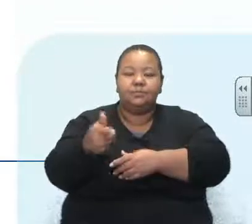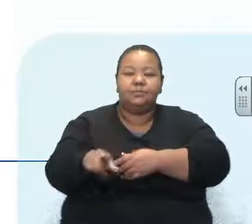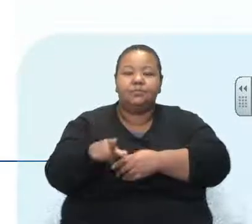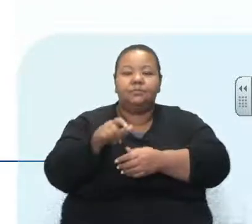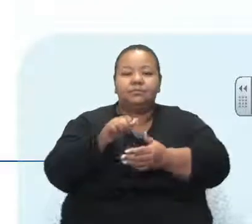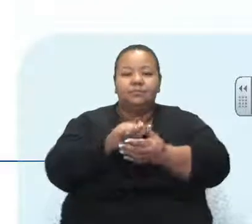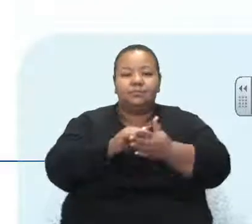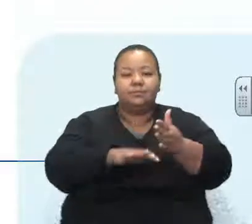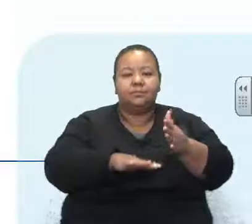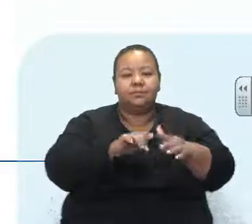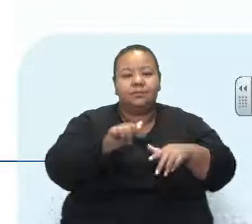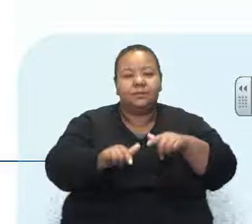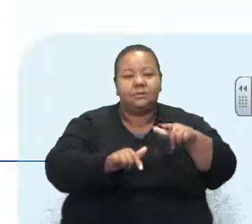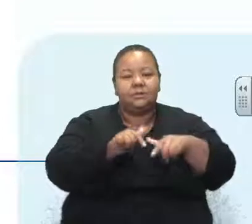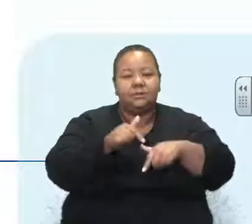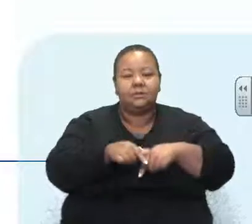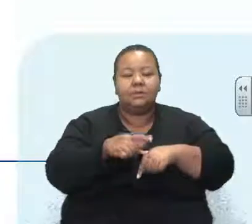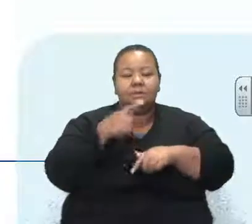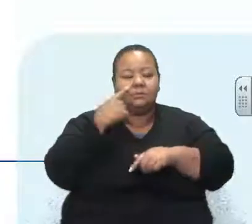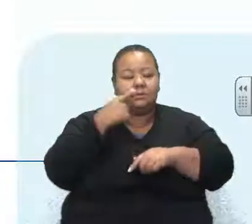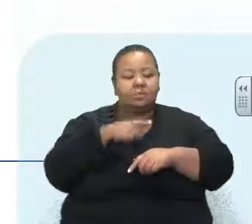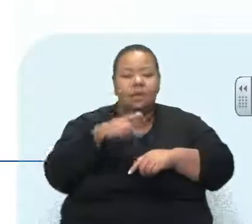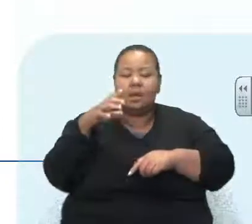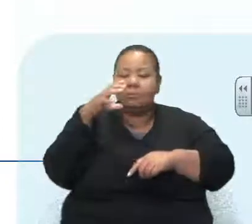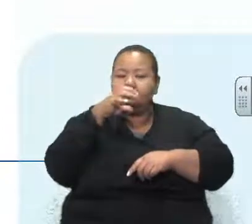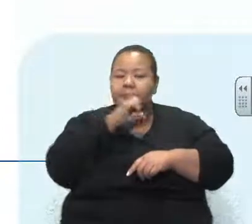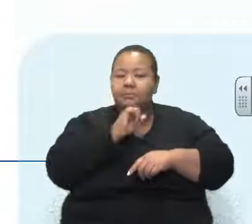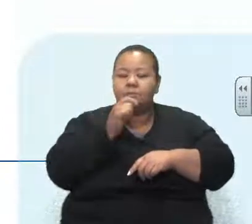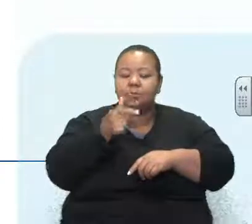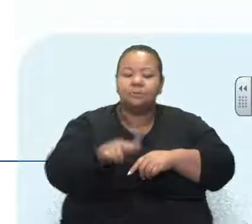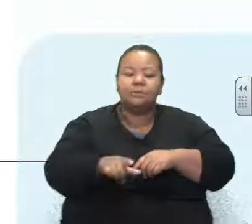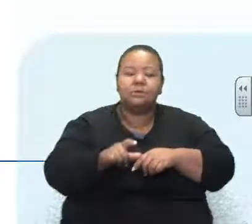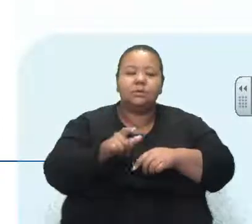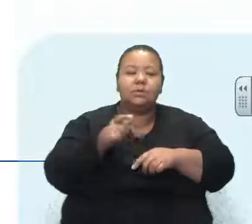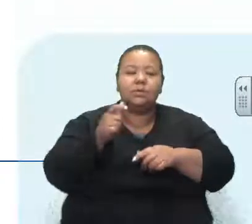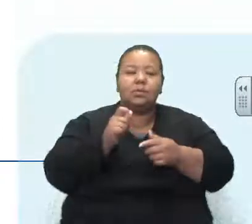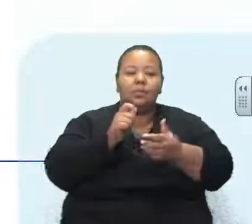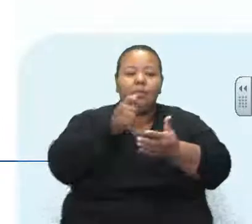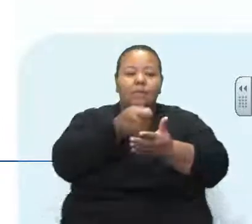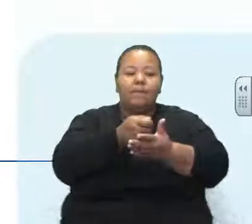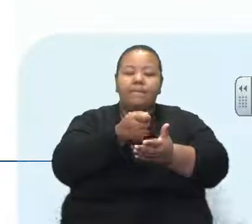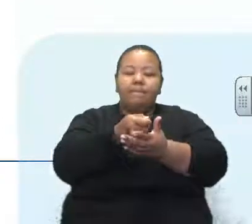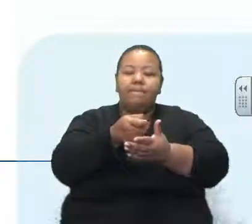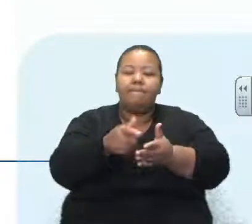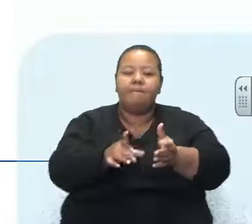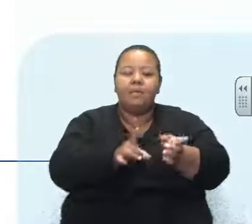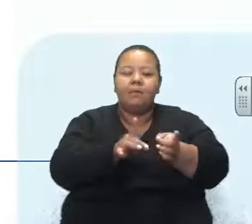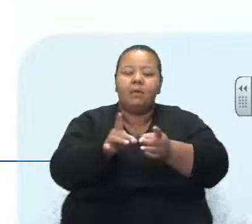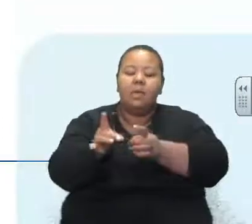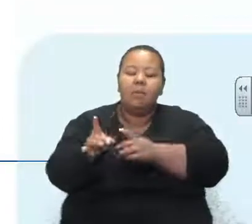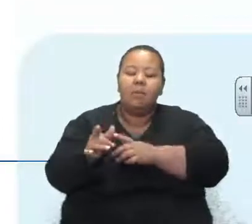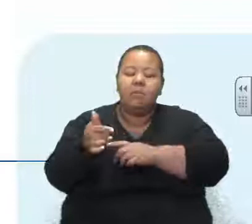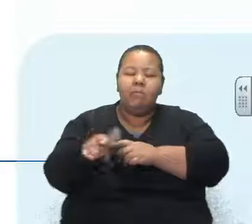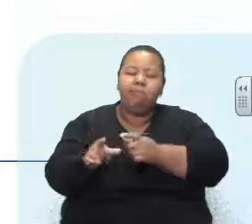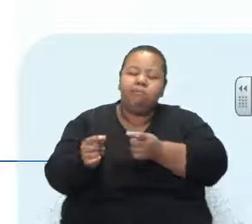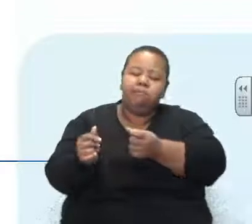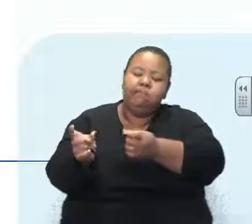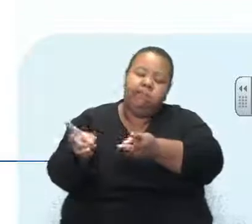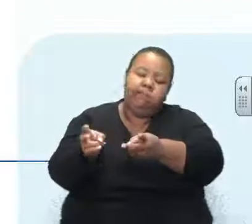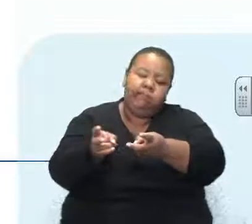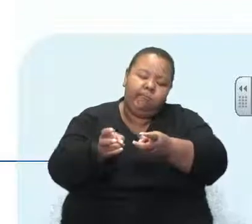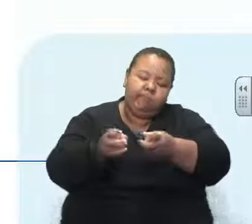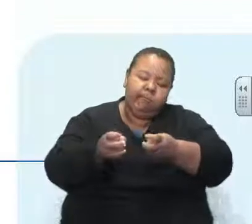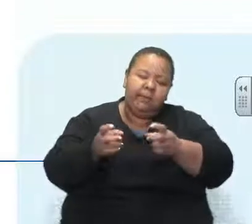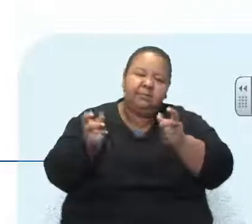de atividade, eles medem a rapidez que várias contas são convertidas em vendas em caixa, ou com a capacidade que a